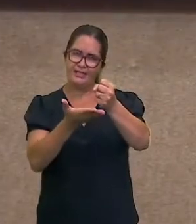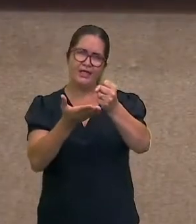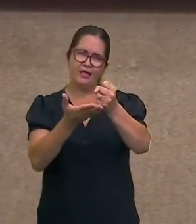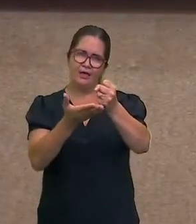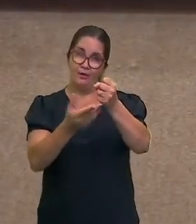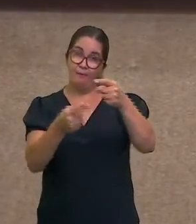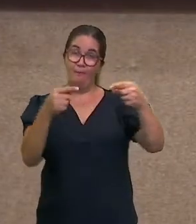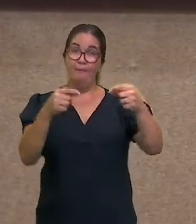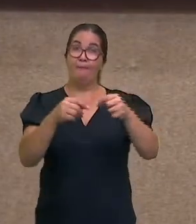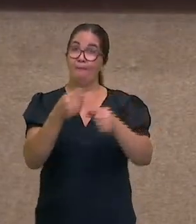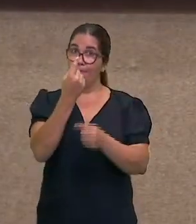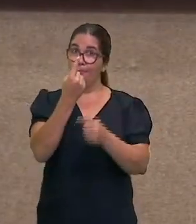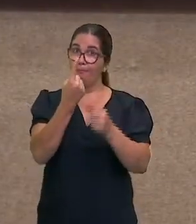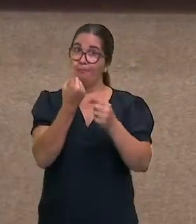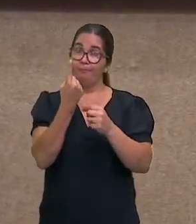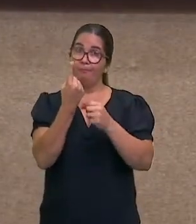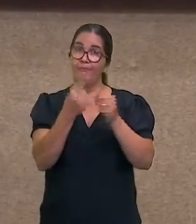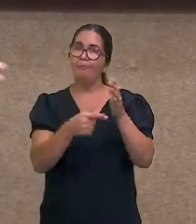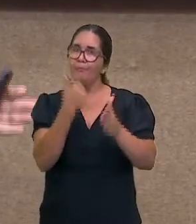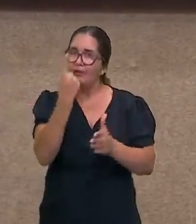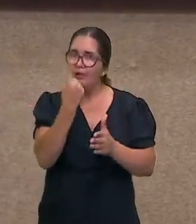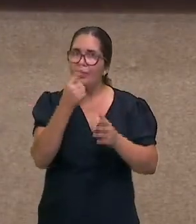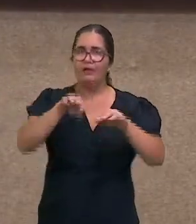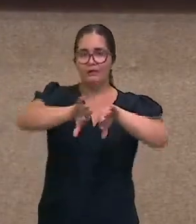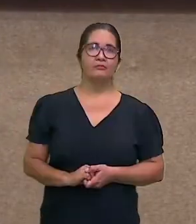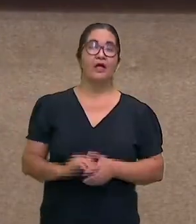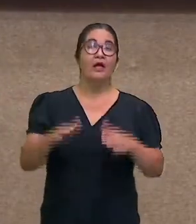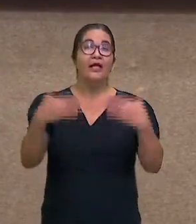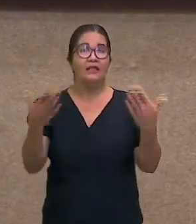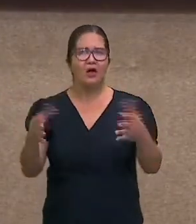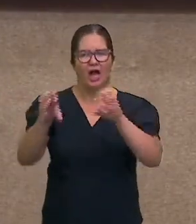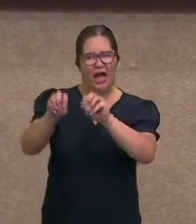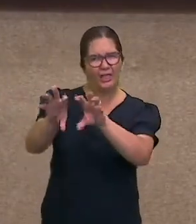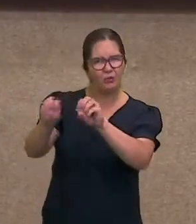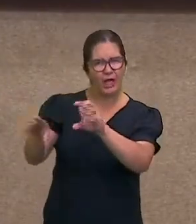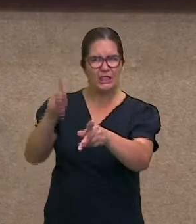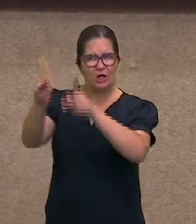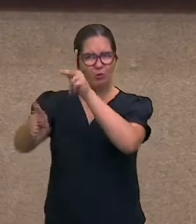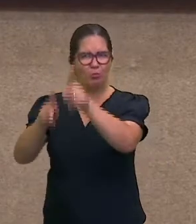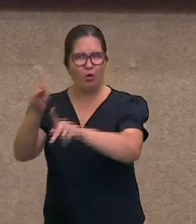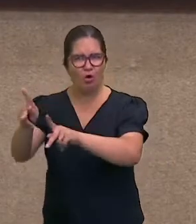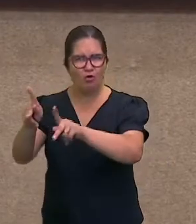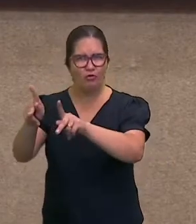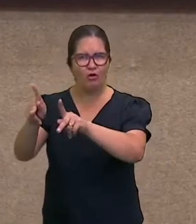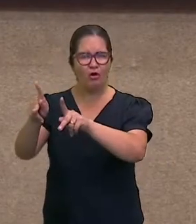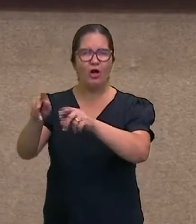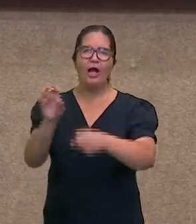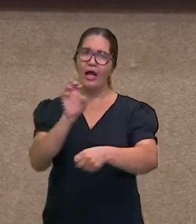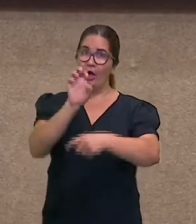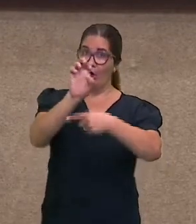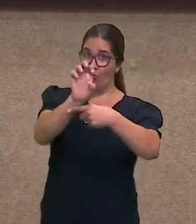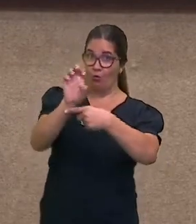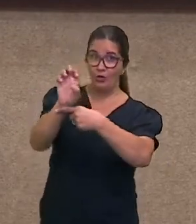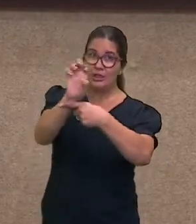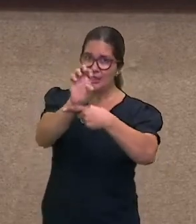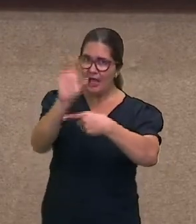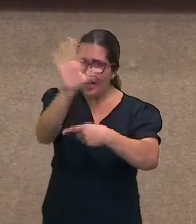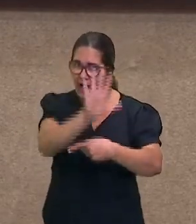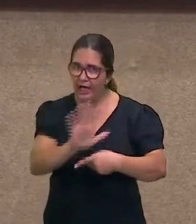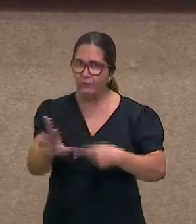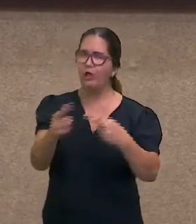separação entre a política e a religião. A educação é responsabilidade do Estado. Como